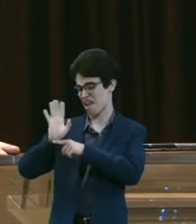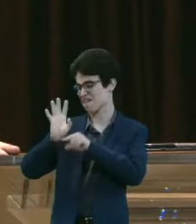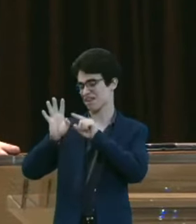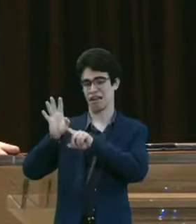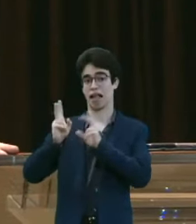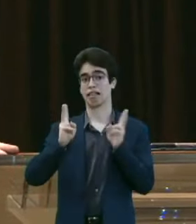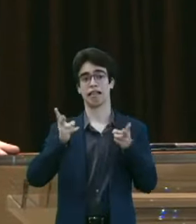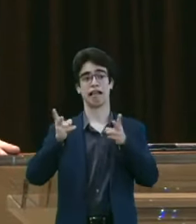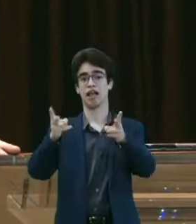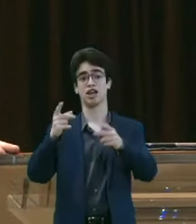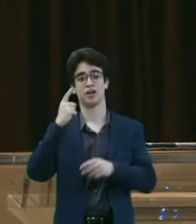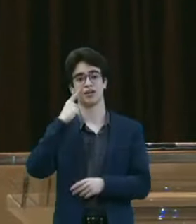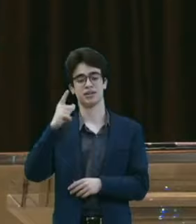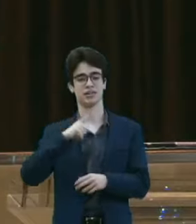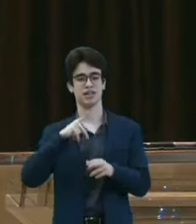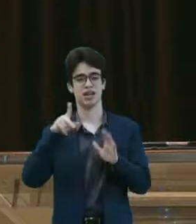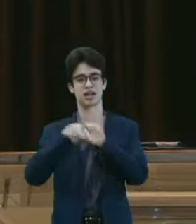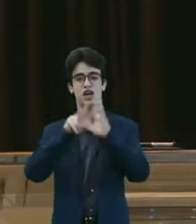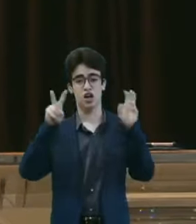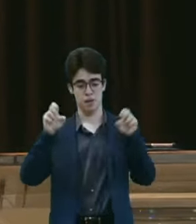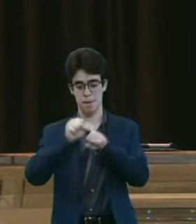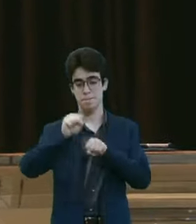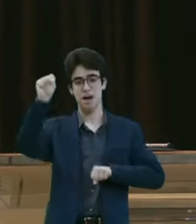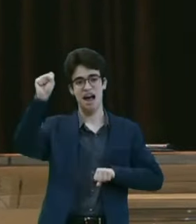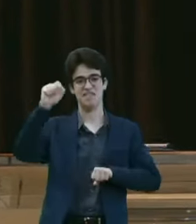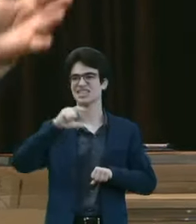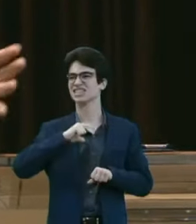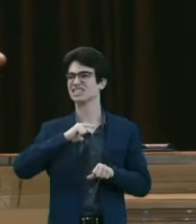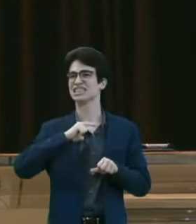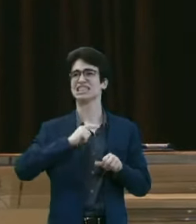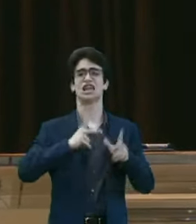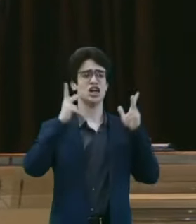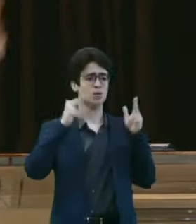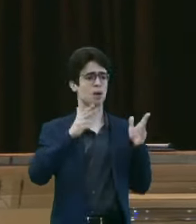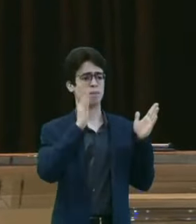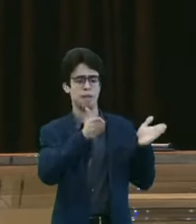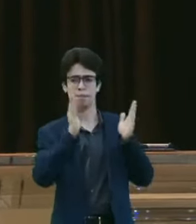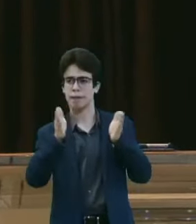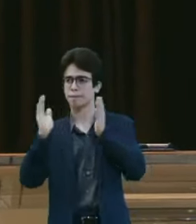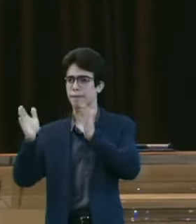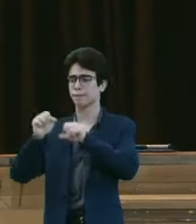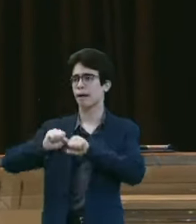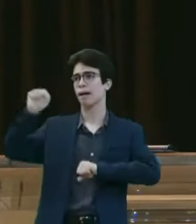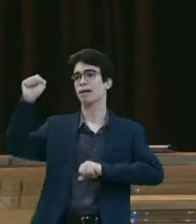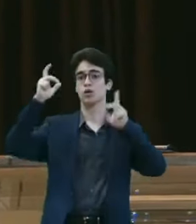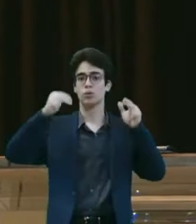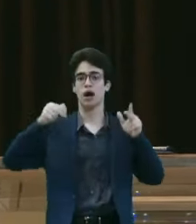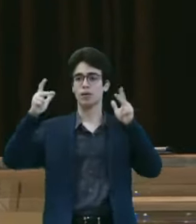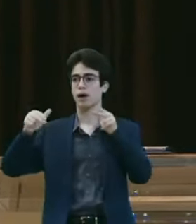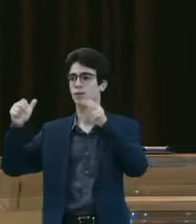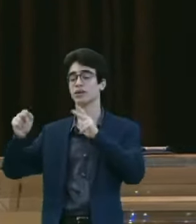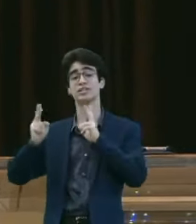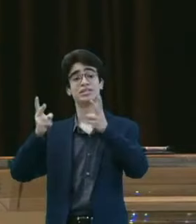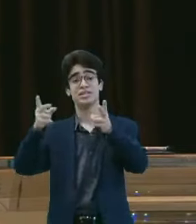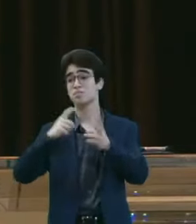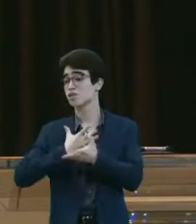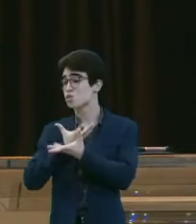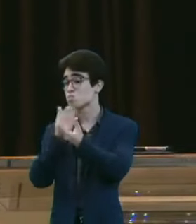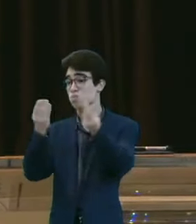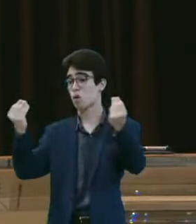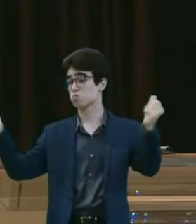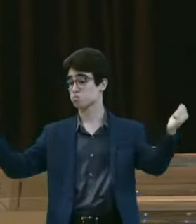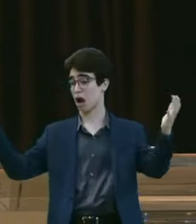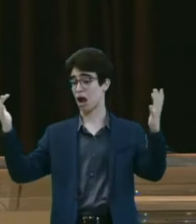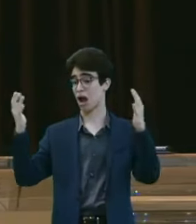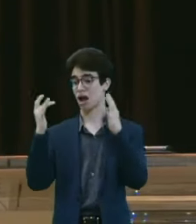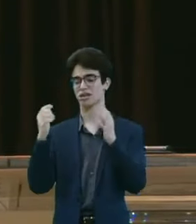moda. A Marvel já lançou os mesmos filmes, os mesmos super-heróis várias vezes e sempre é recorde de bilheteria.